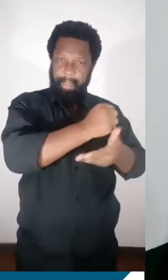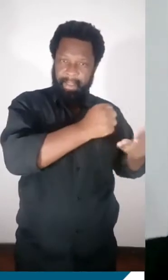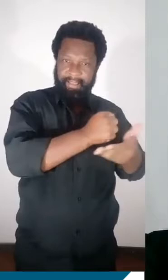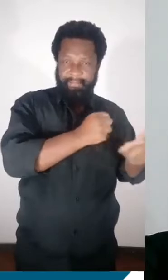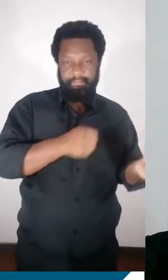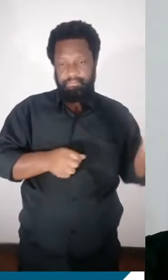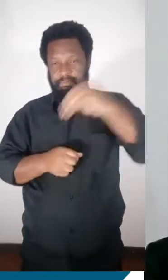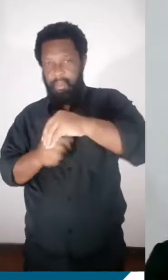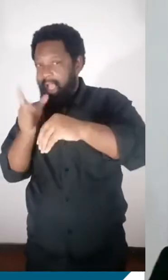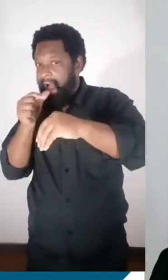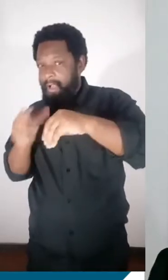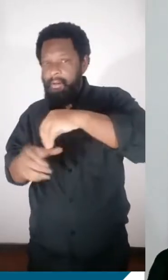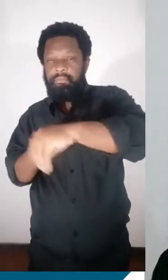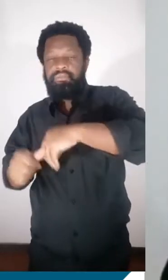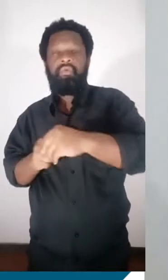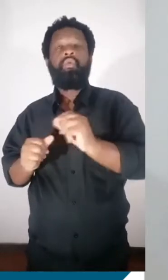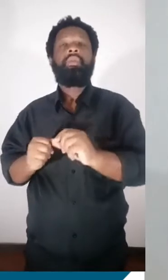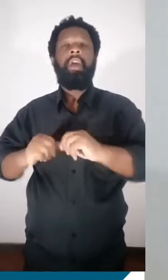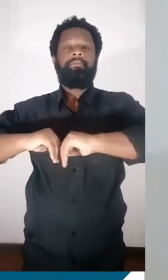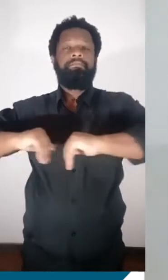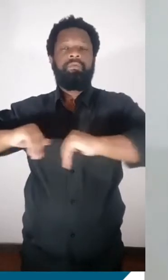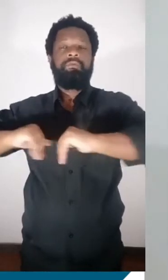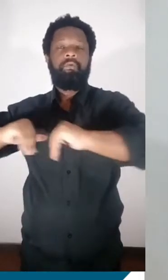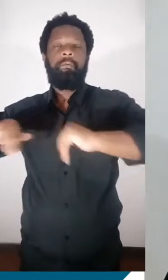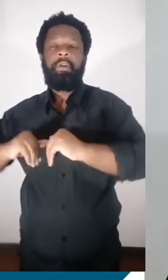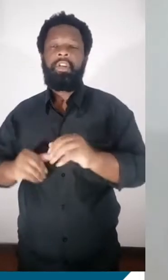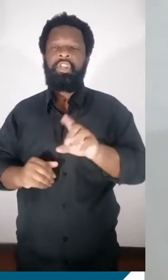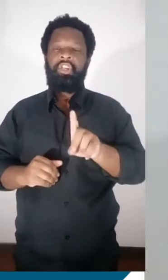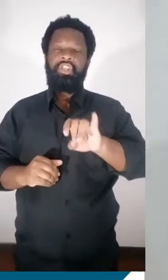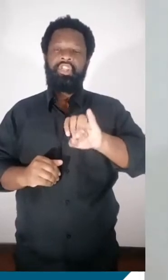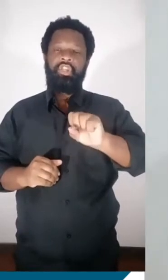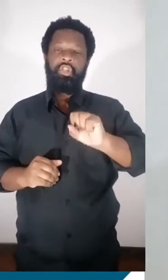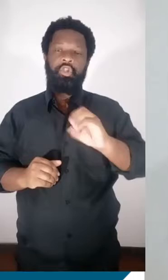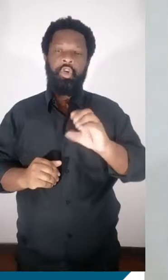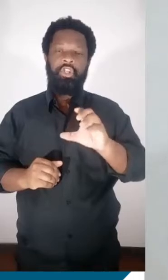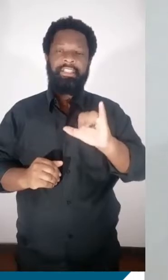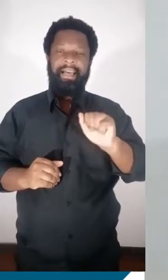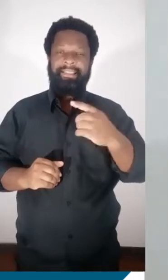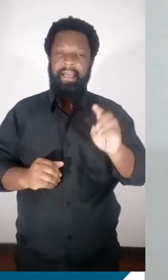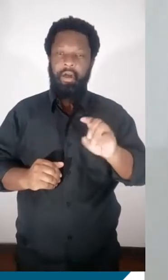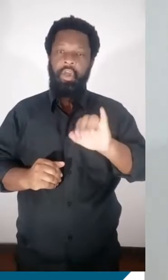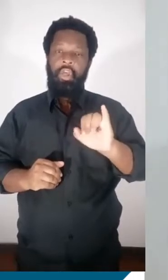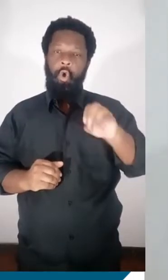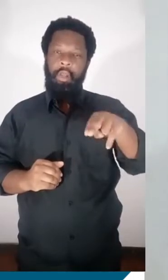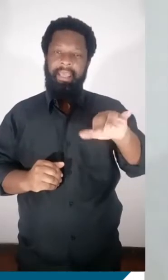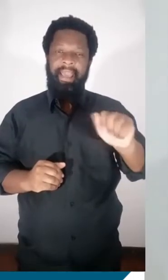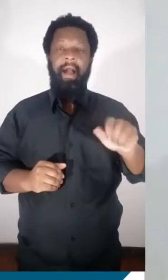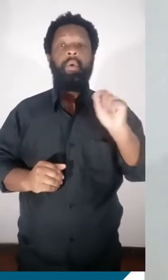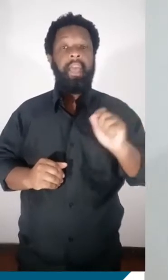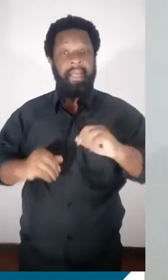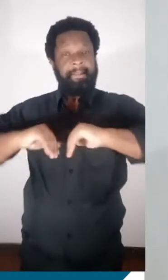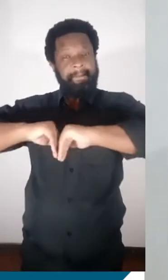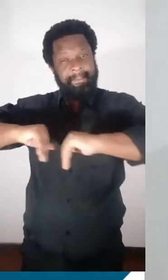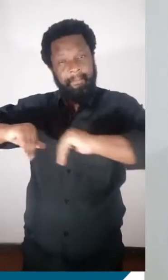base em água, ela sofre um processo chamado de dissociação iônica. Olha o nome, dissociação iônica.